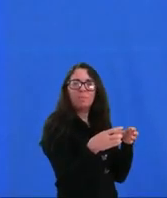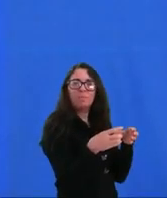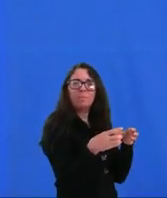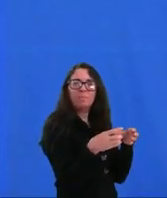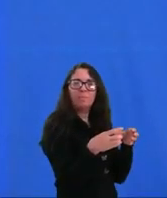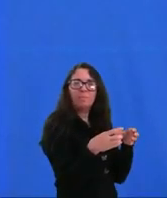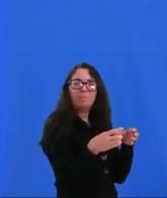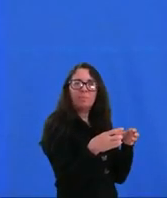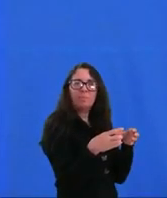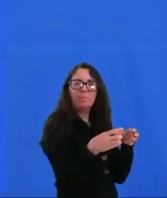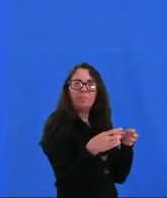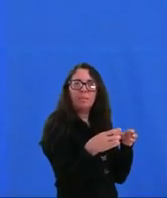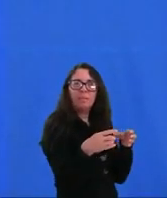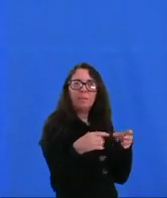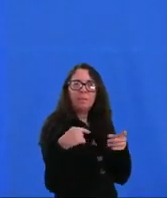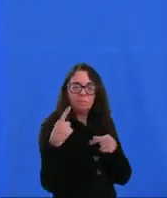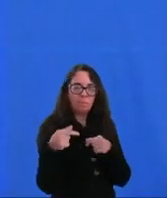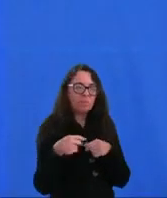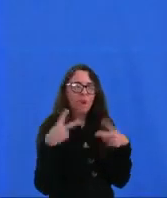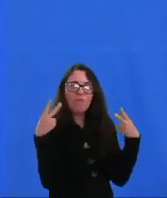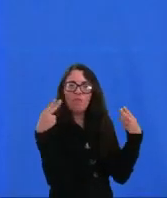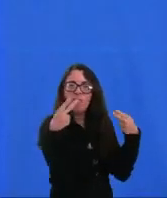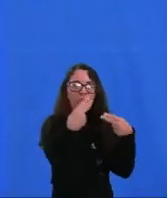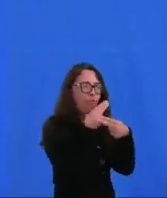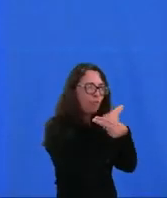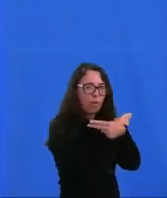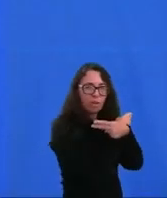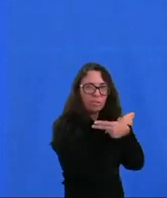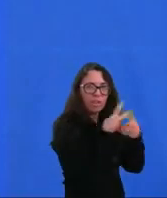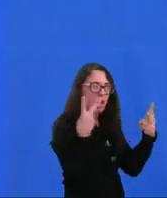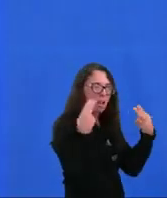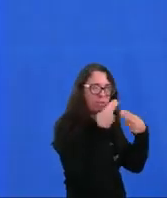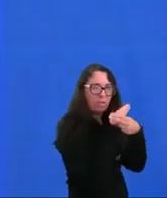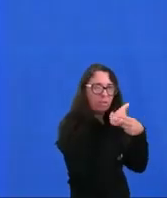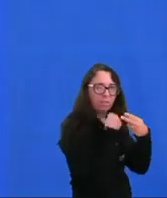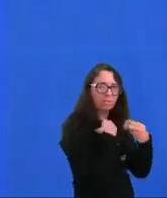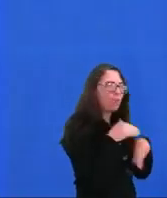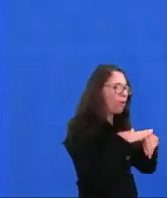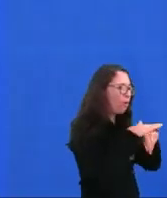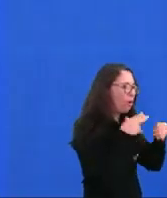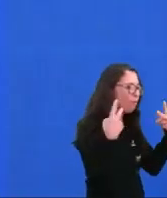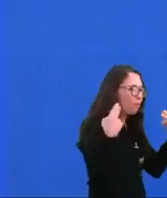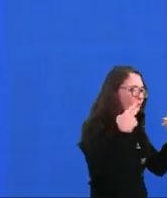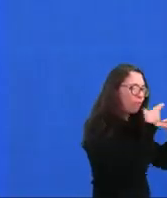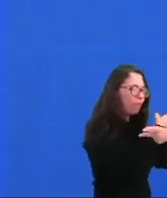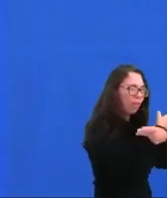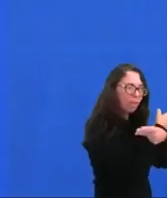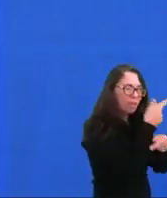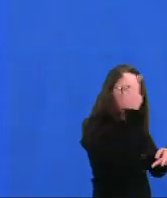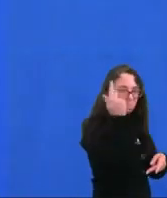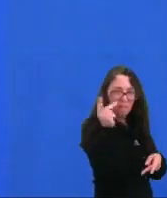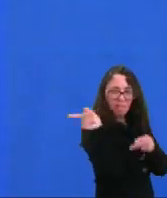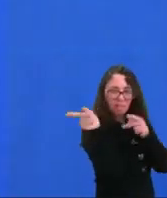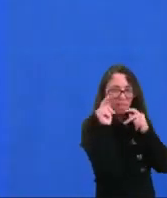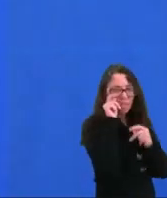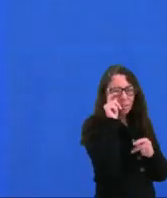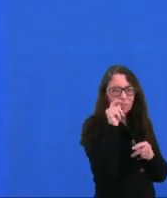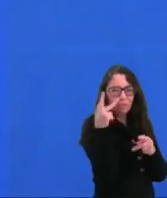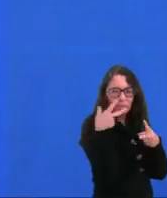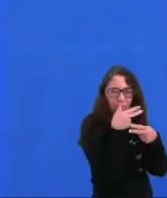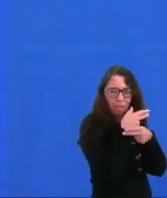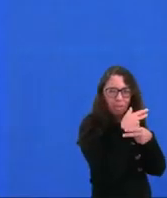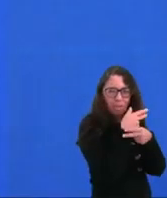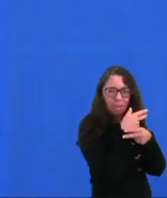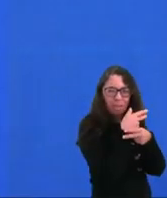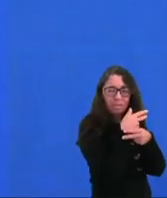igreja. Estas questões são difíceis para algumas pessoas e até mesmo algumas instituições religiosas, né? Como a gente